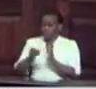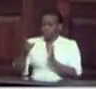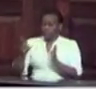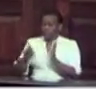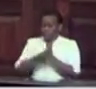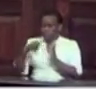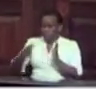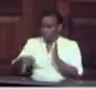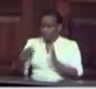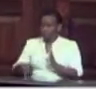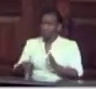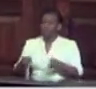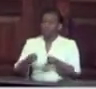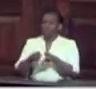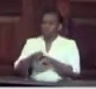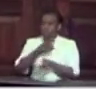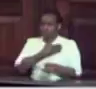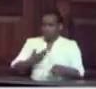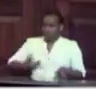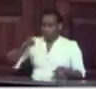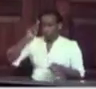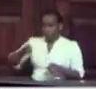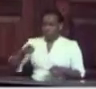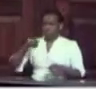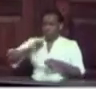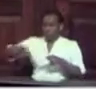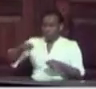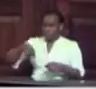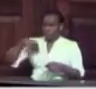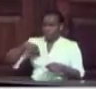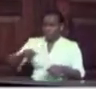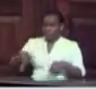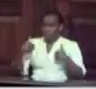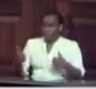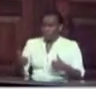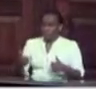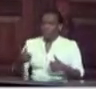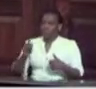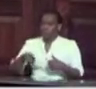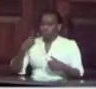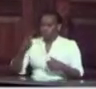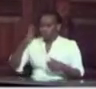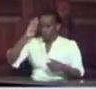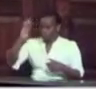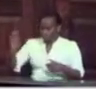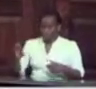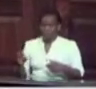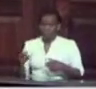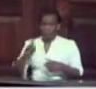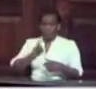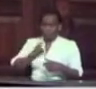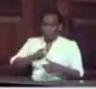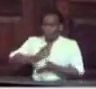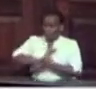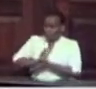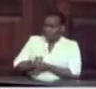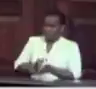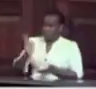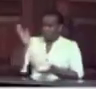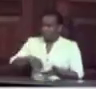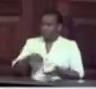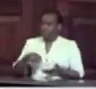sem efeito o decreto do governador que o extinguia, agora o Renda Melhor, são talvez os dois principais símbolos da crueldade, da perversidade,